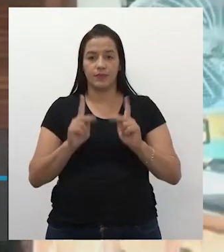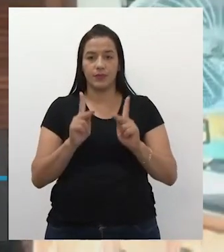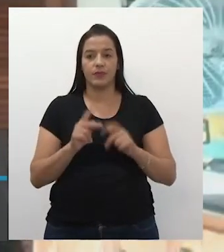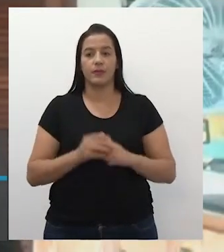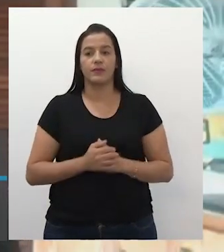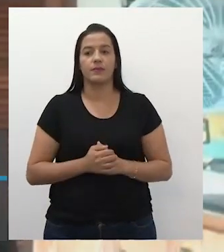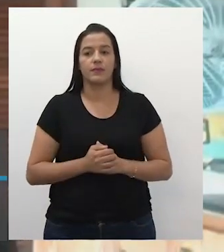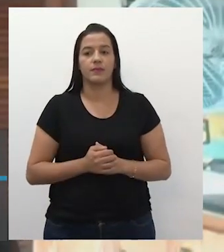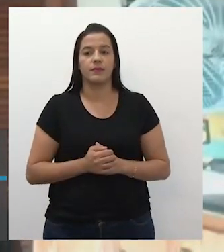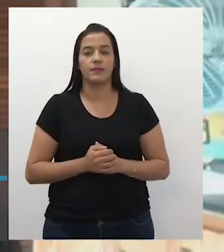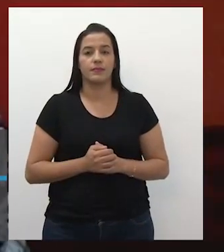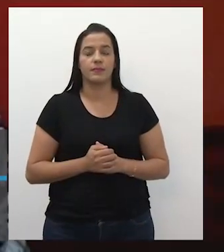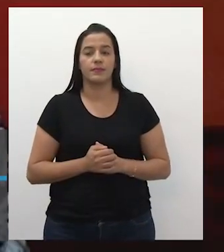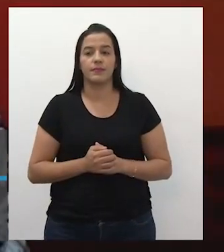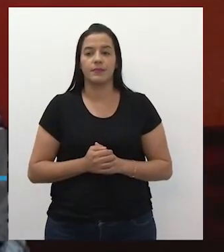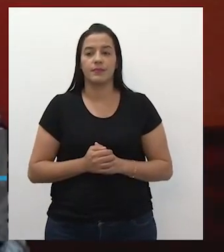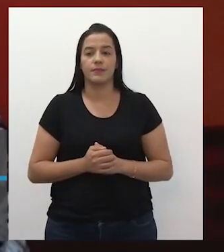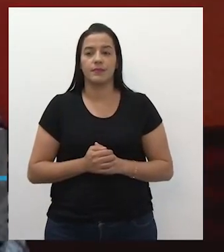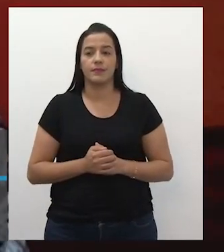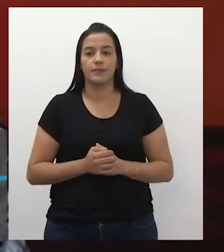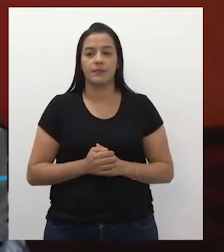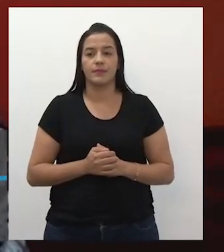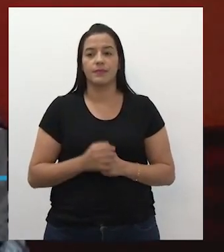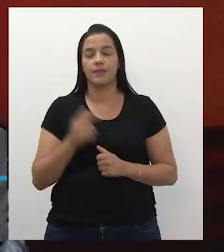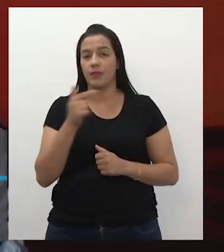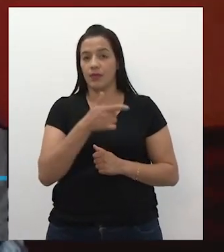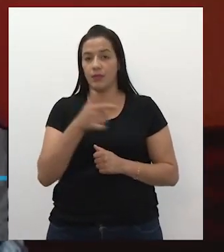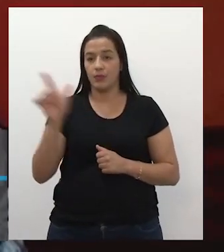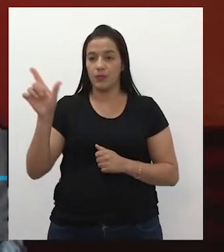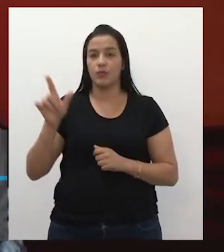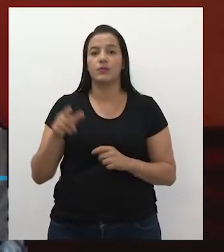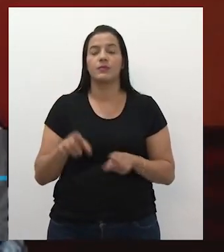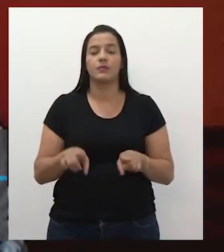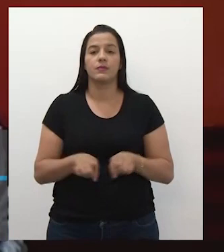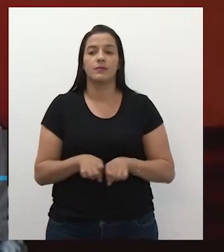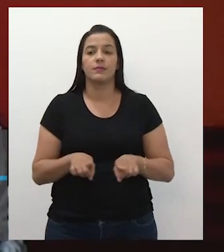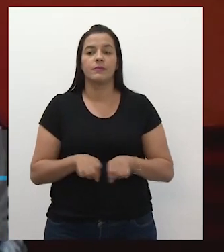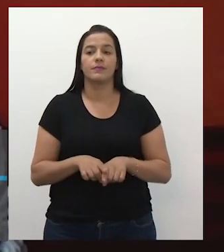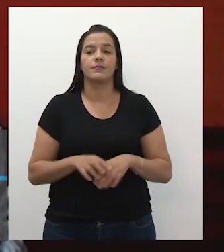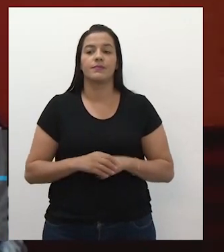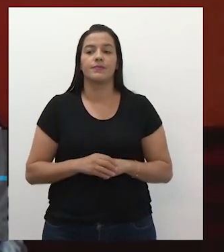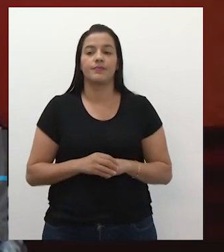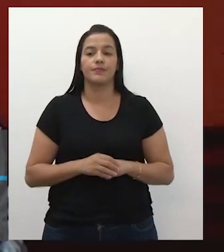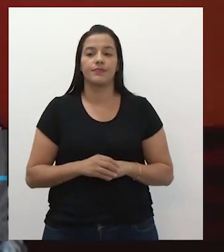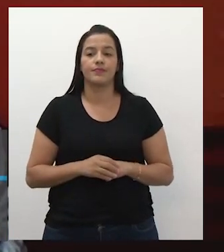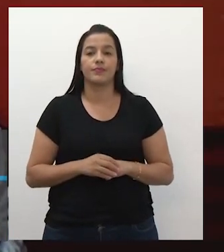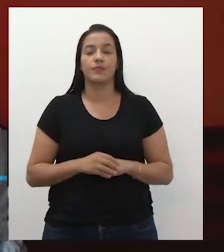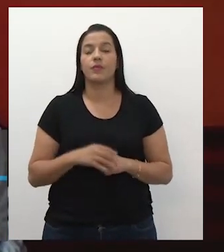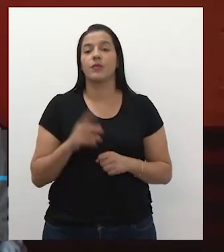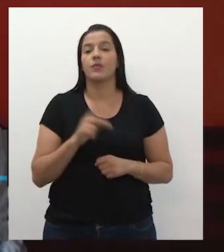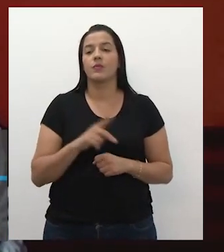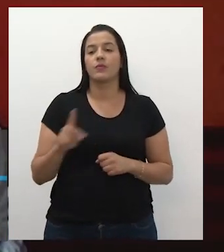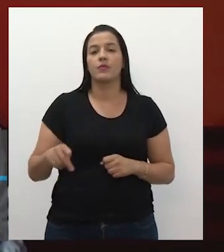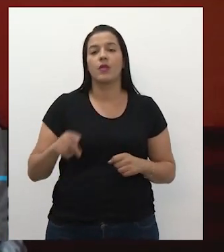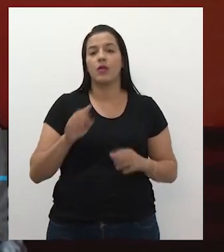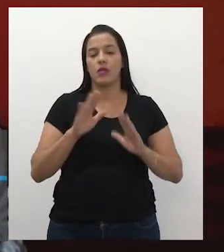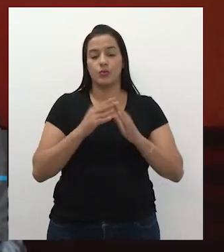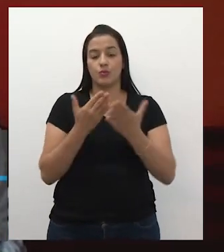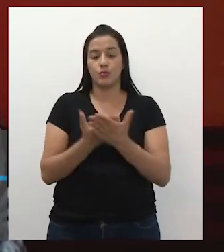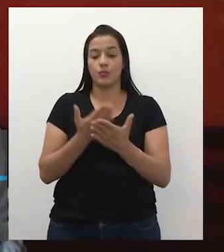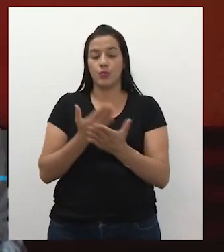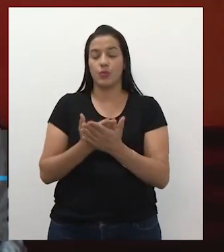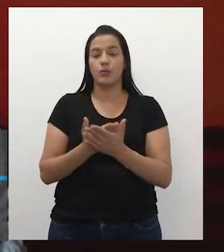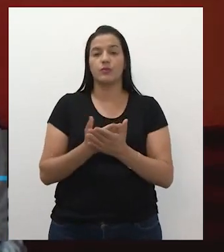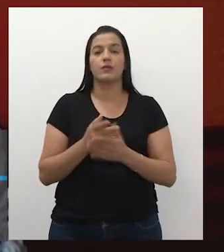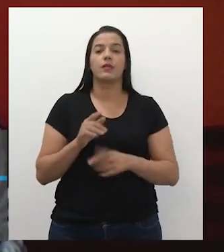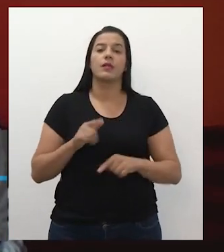sim. Temos aqui uma outra questão, que é assim, professora Flávia, a escola trabalha a